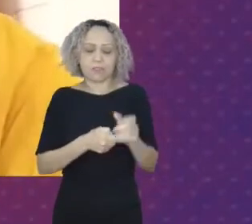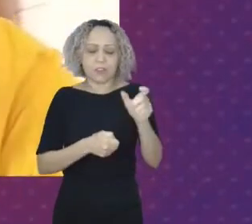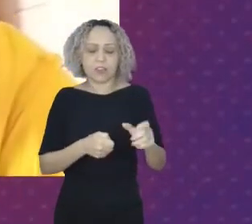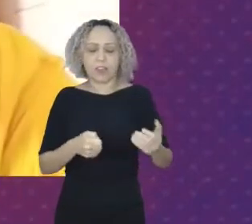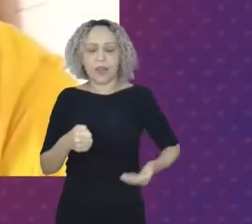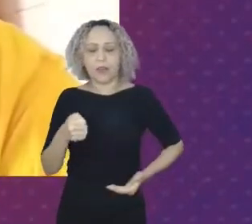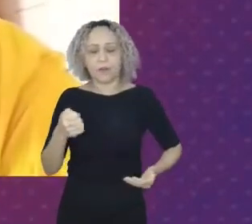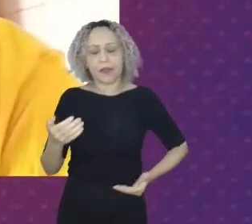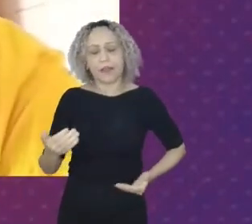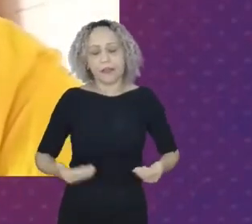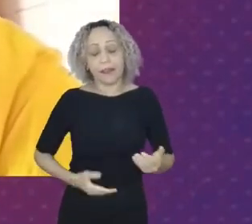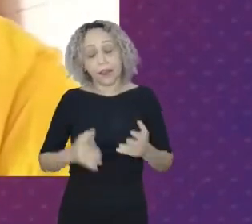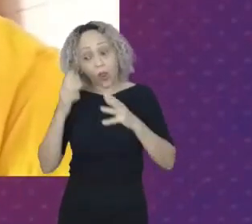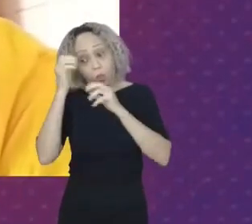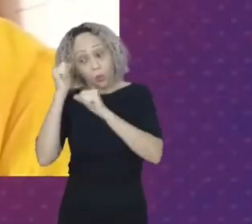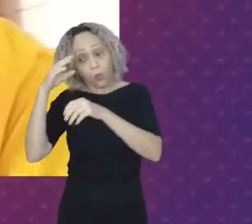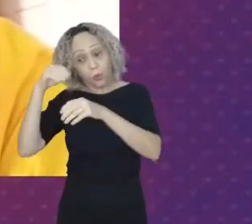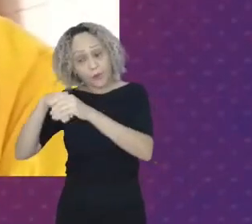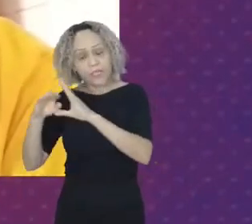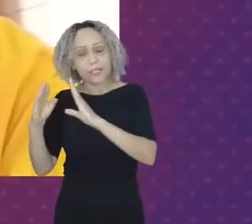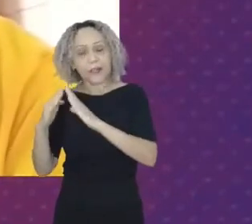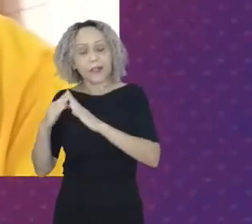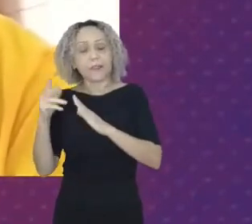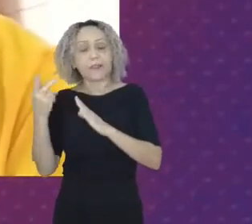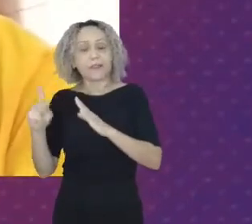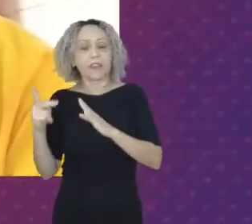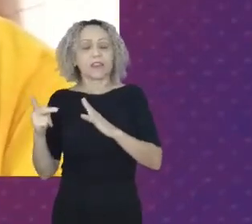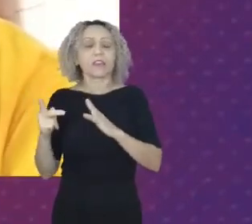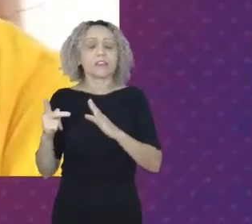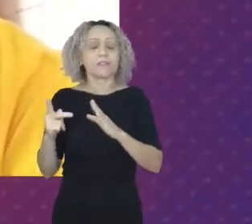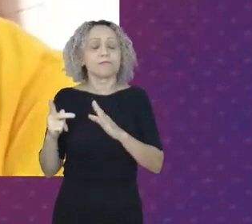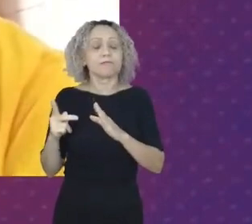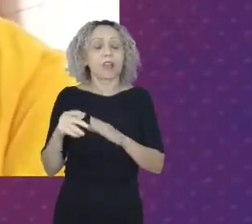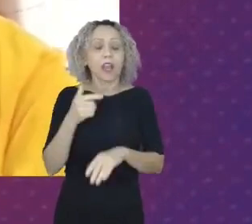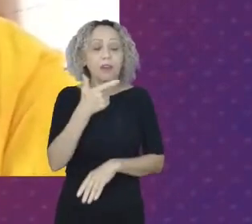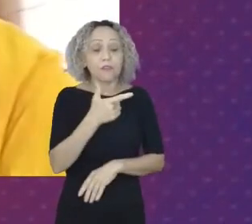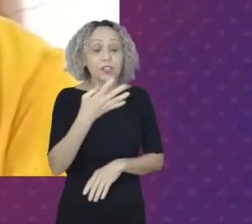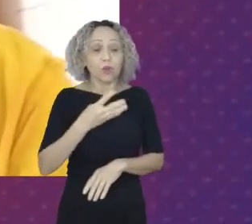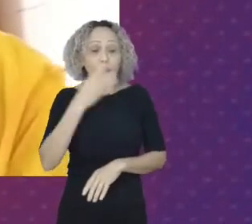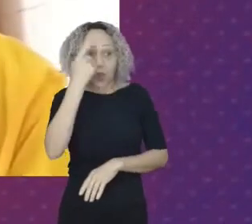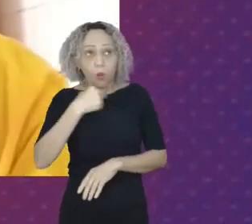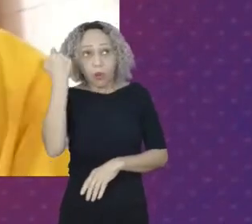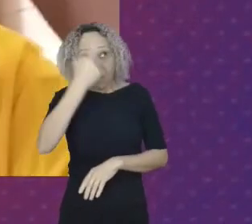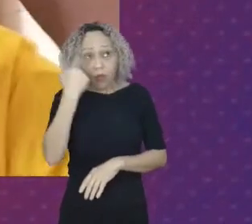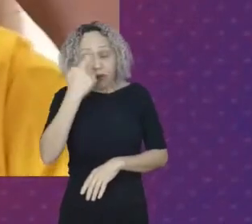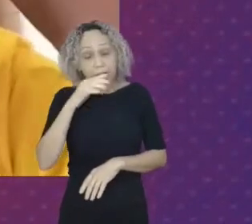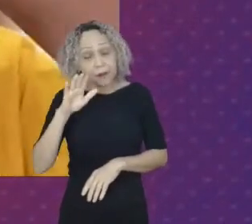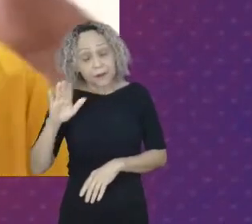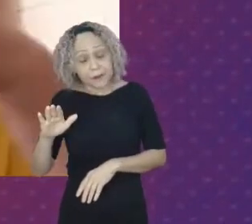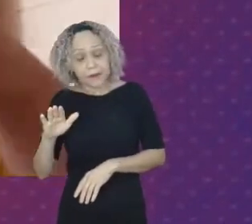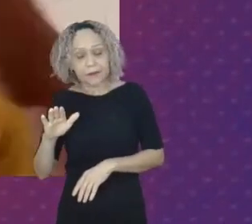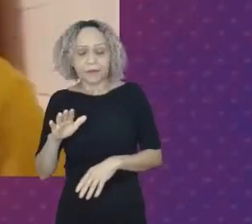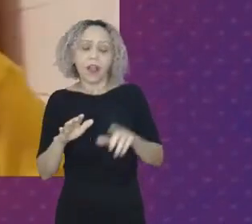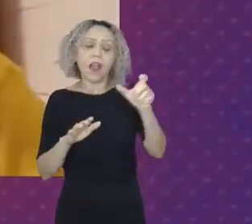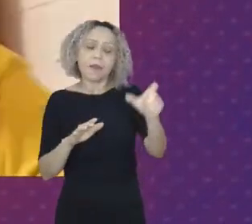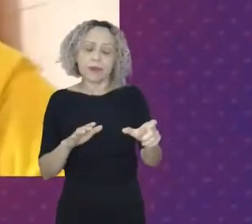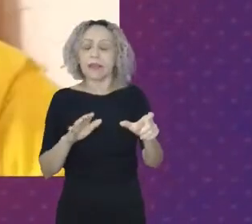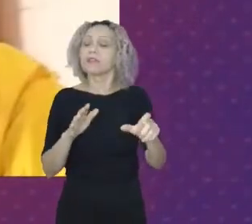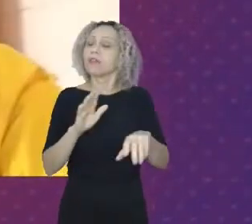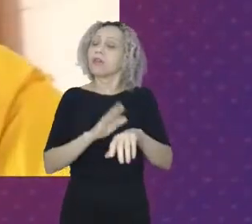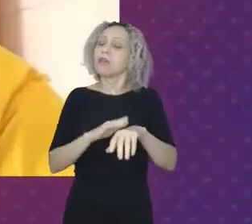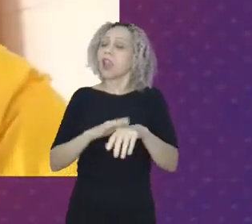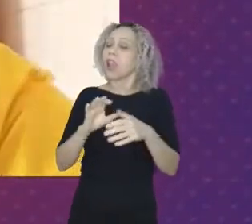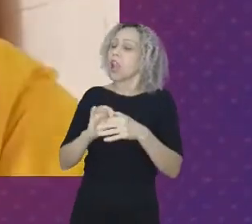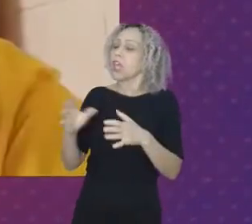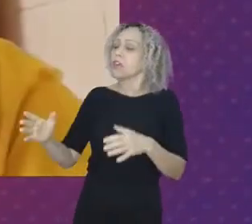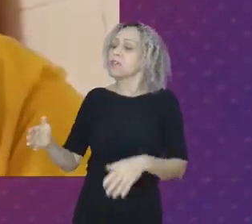de trabalho, ele tinha aquela trabalhadora doméstica à disposição, mas eles não pagavam por isso, né, as horas extras. Mas ainda se